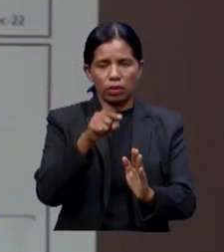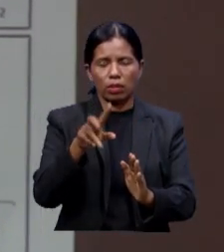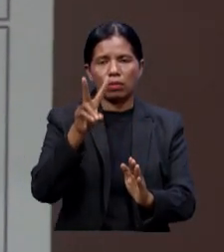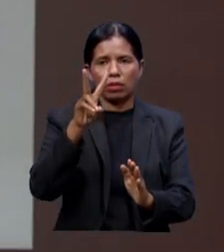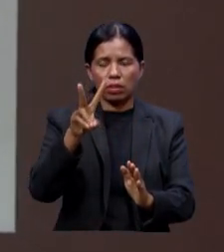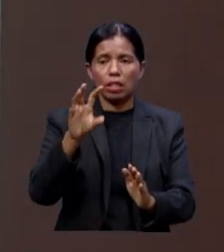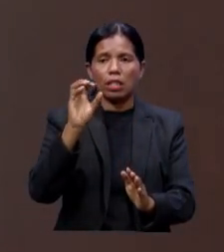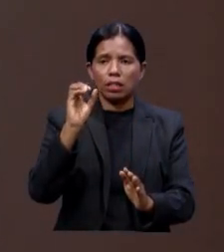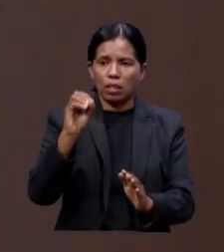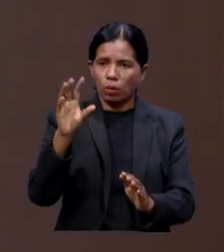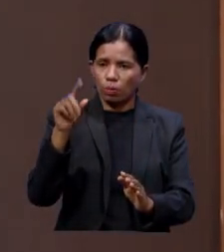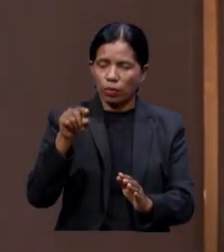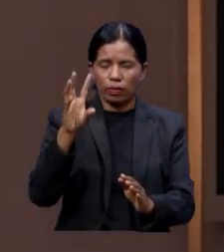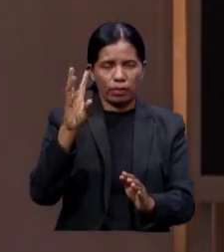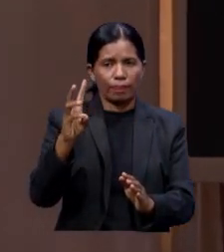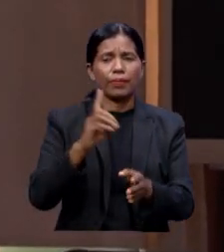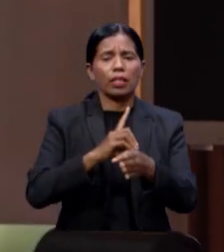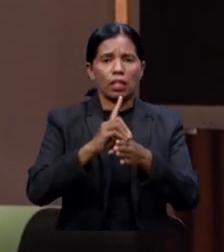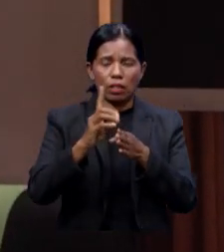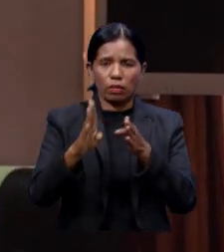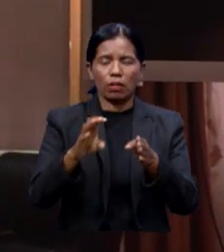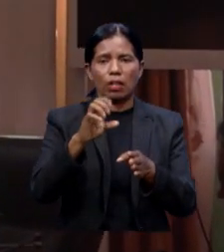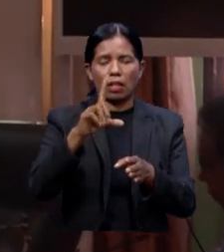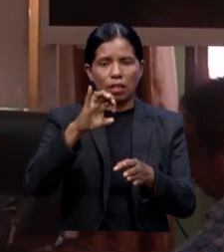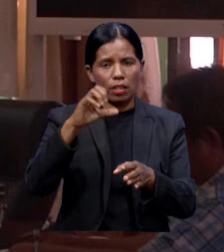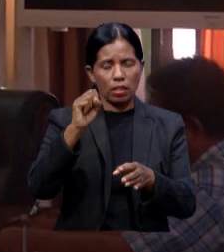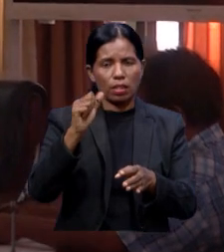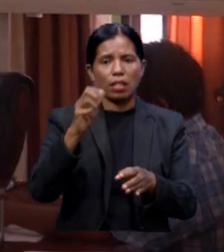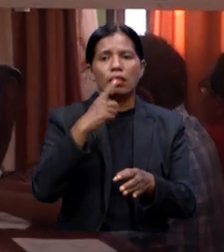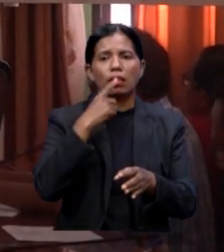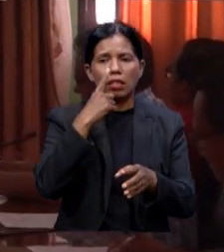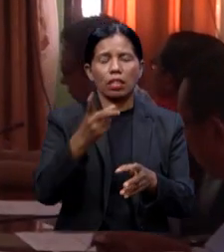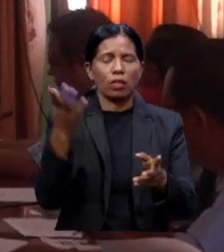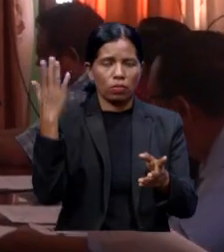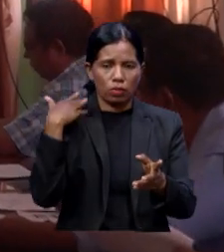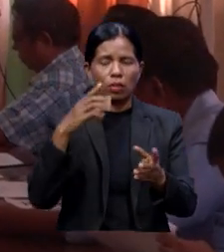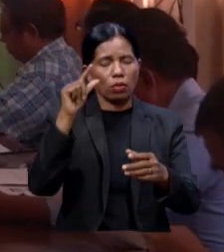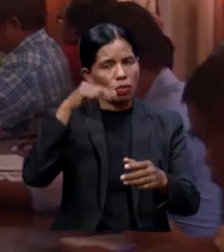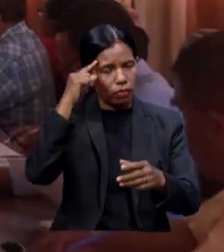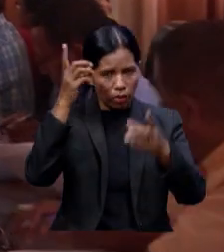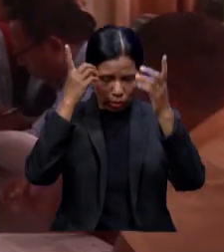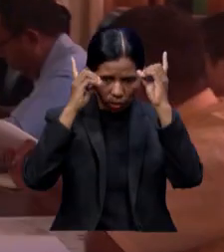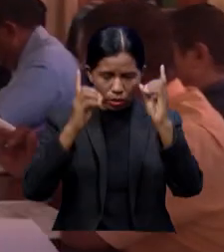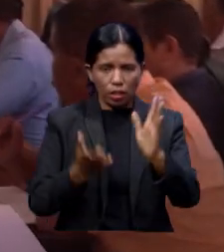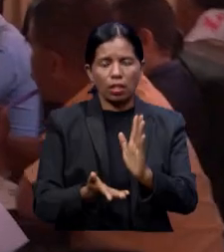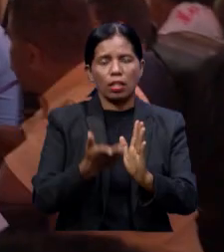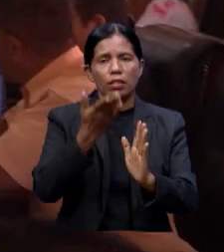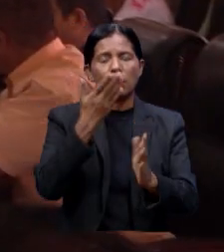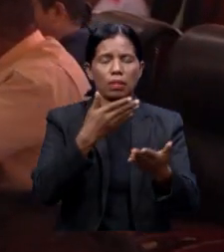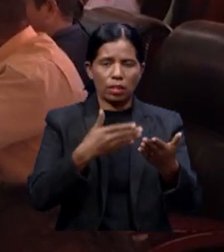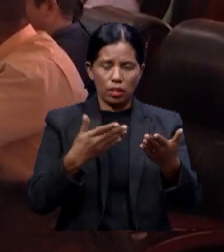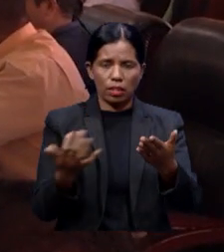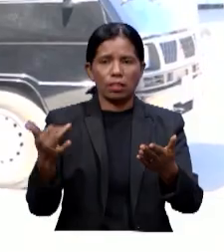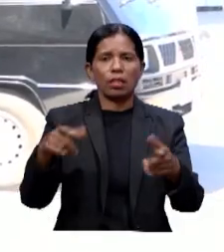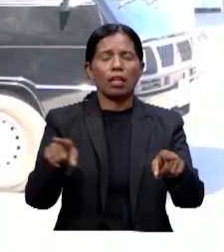nem. Diretor-Geral Estatística, Elias dos Santos Ferreira Hateten, antes de governo decidir a sair taxa base seletivo,